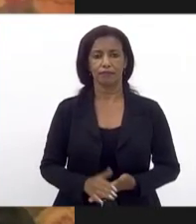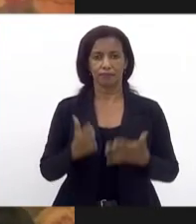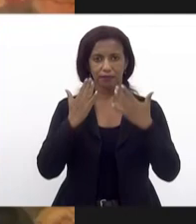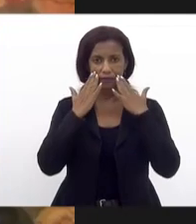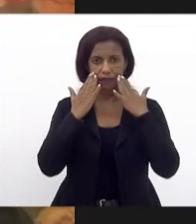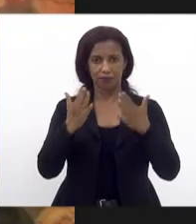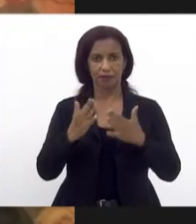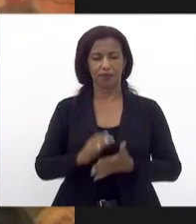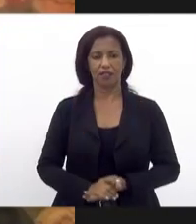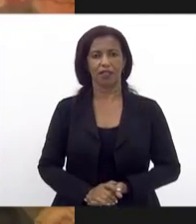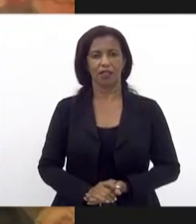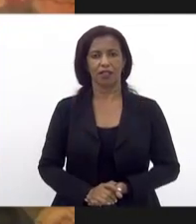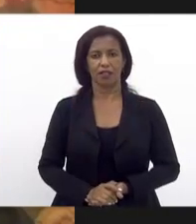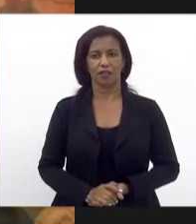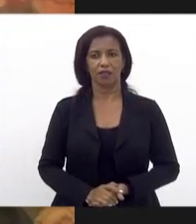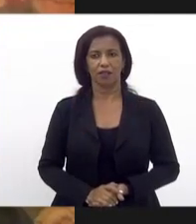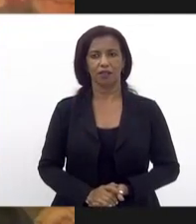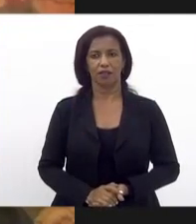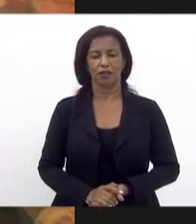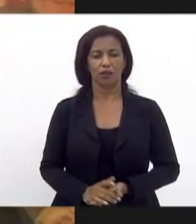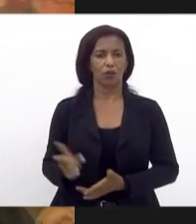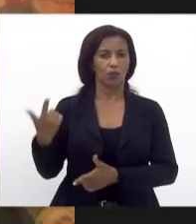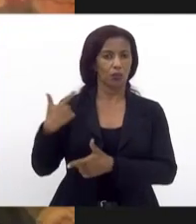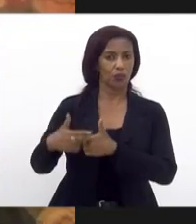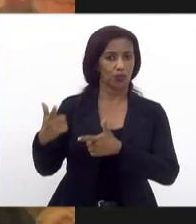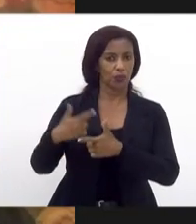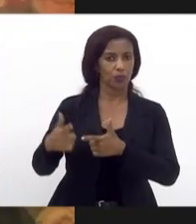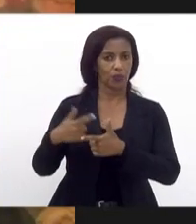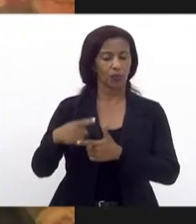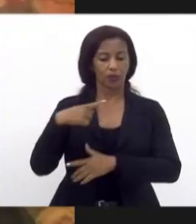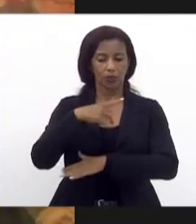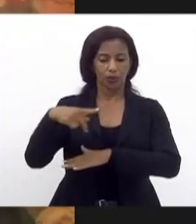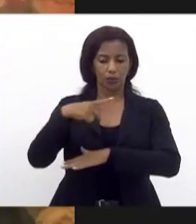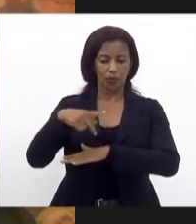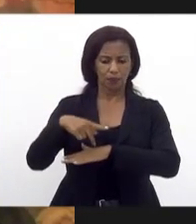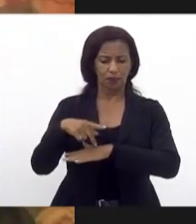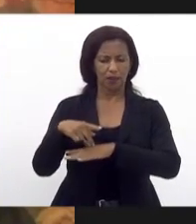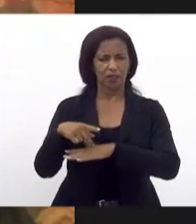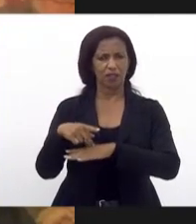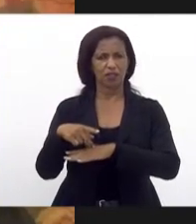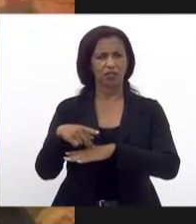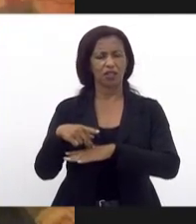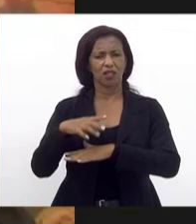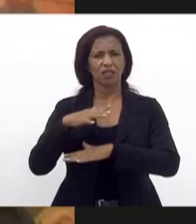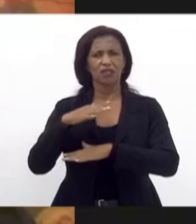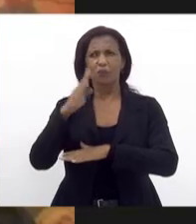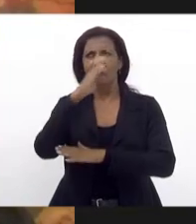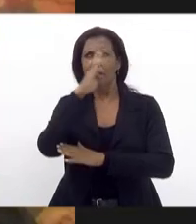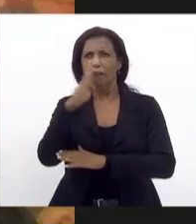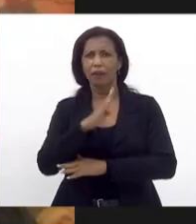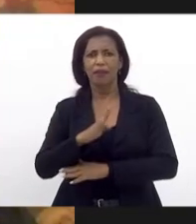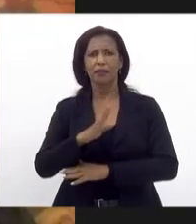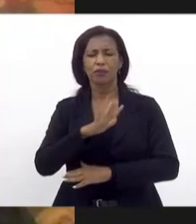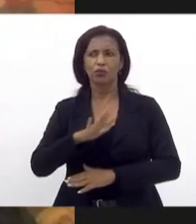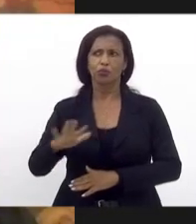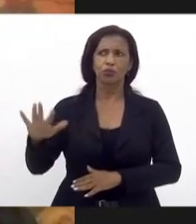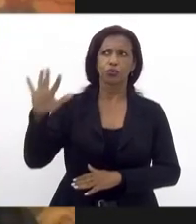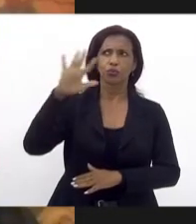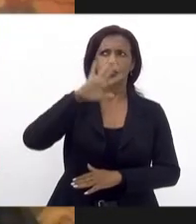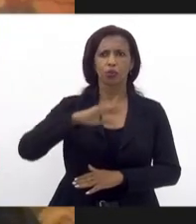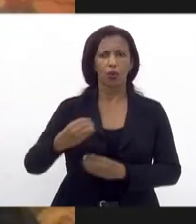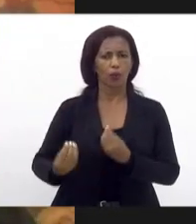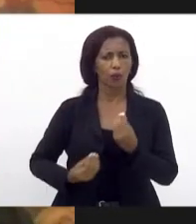expressar o ridículo da situação. Porque um país com dimensões continentais feito o Brasil, você pode